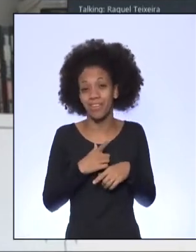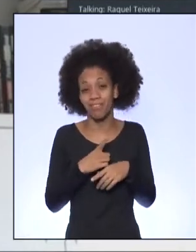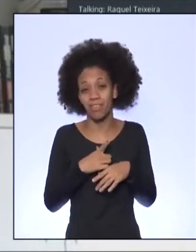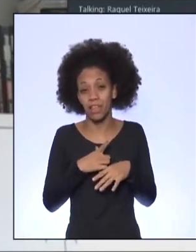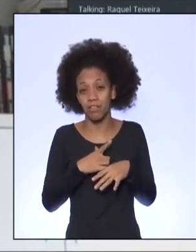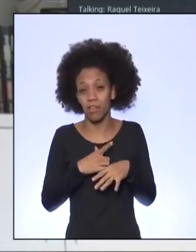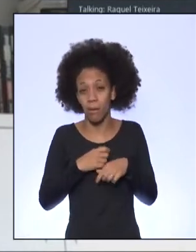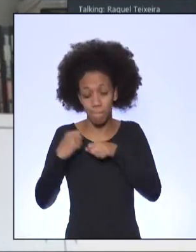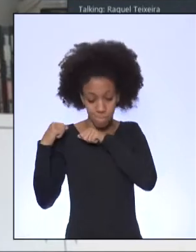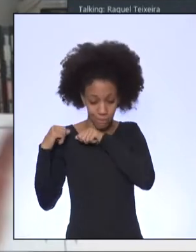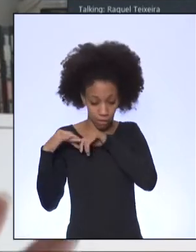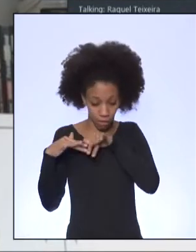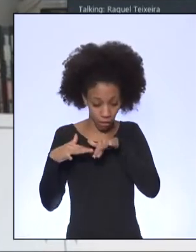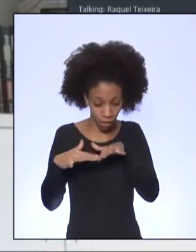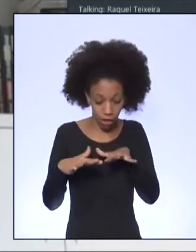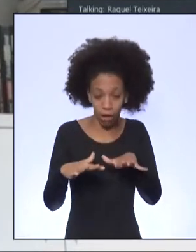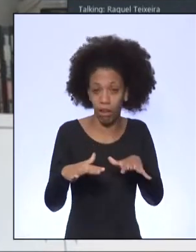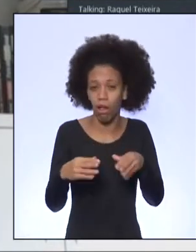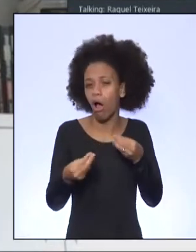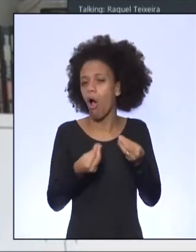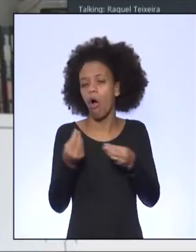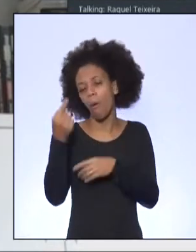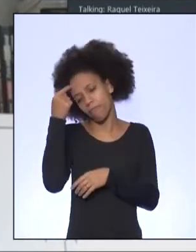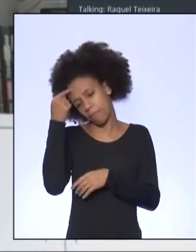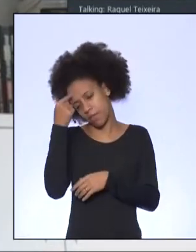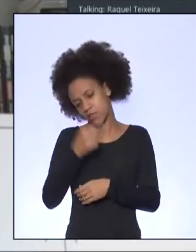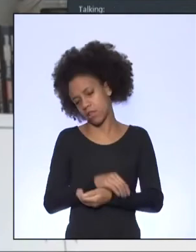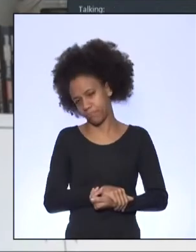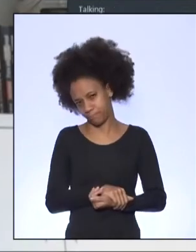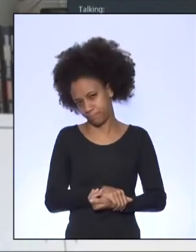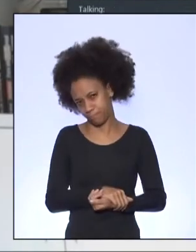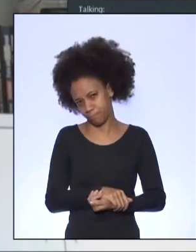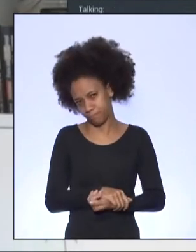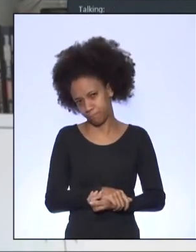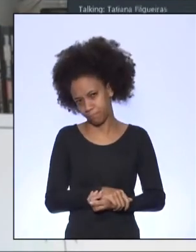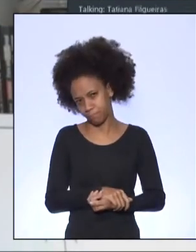nesse momento, tá? Como é que você pensa essa questão?